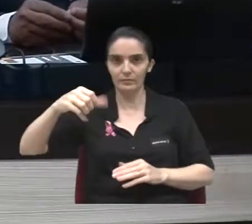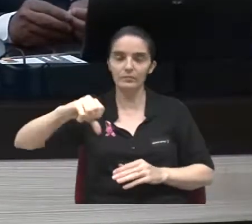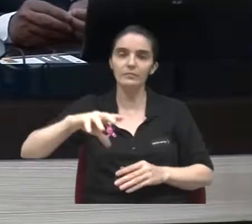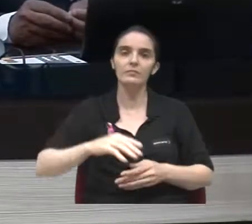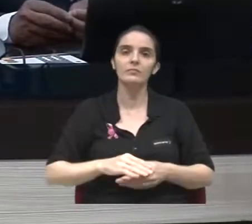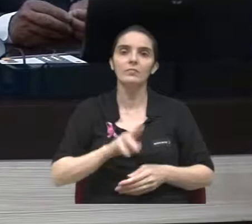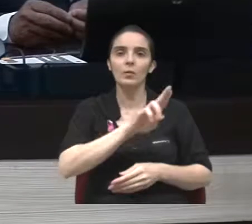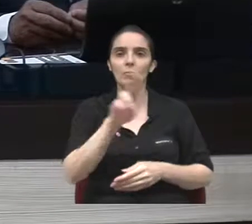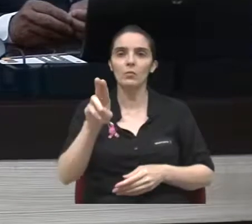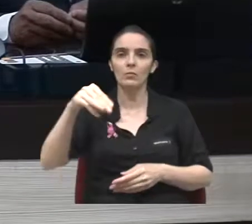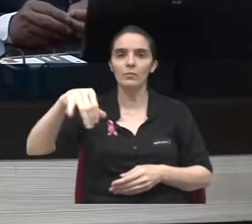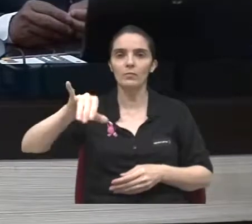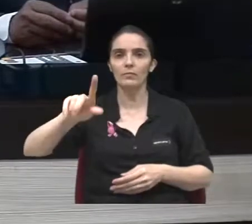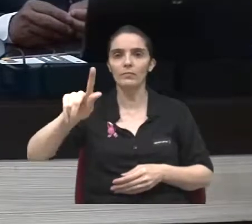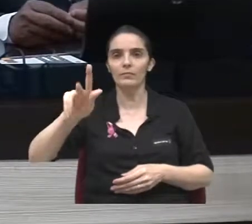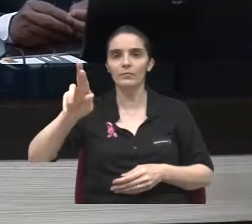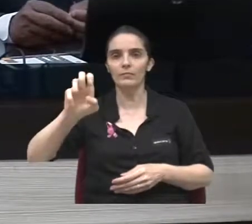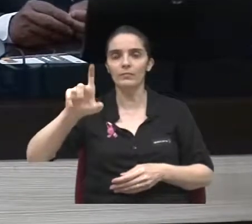Miguel